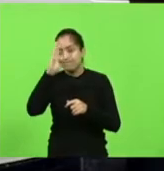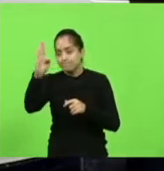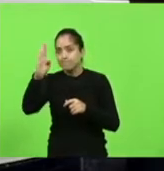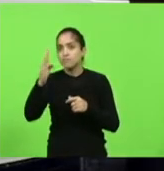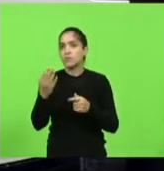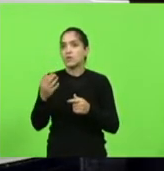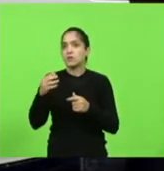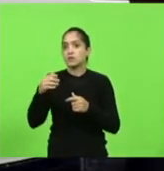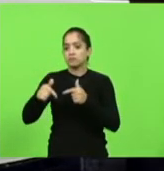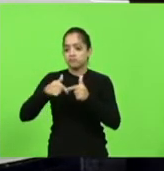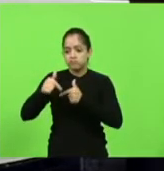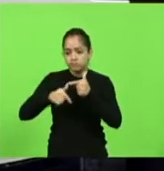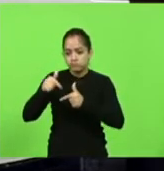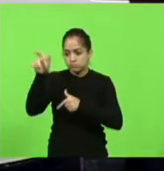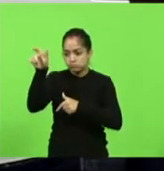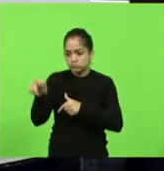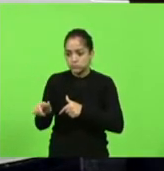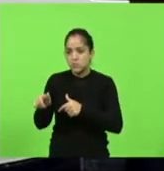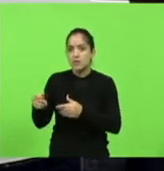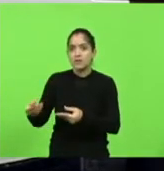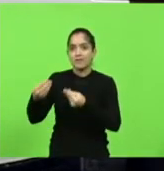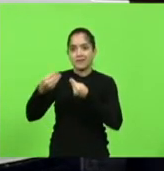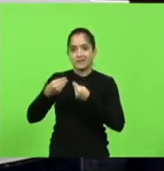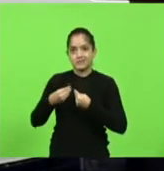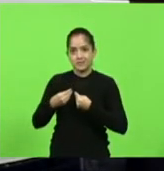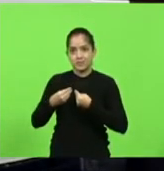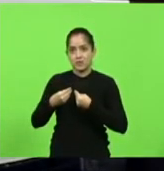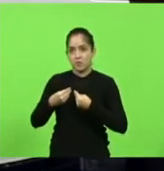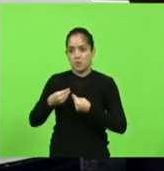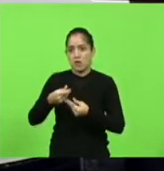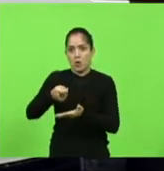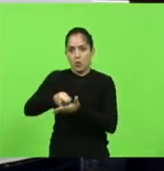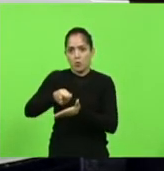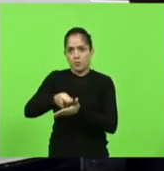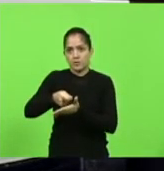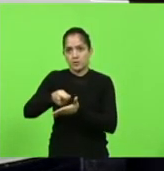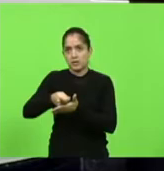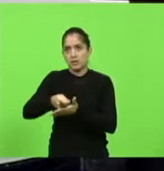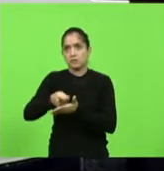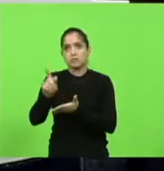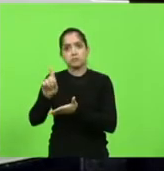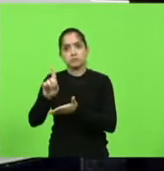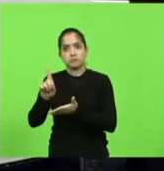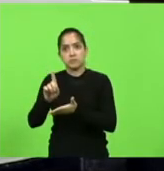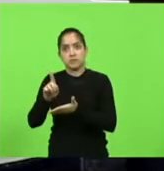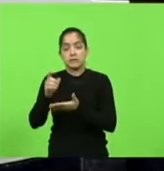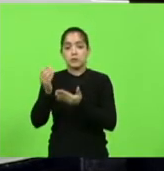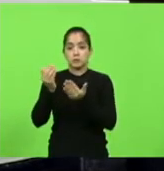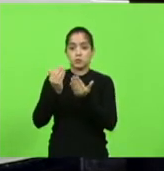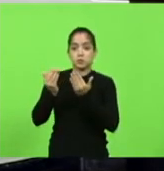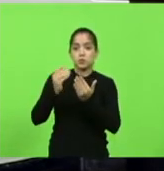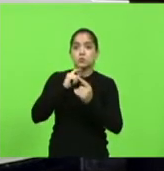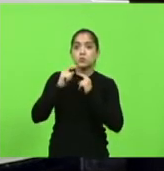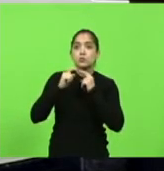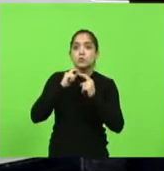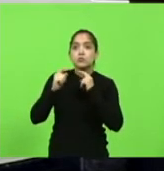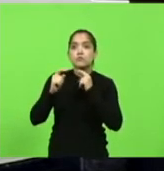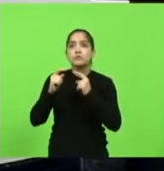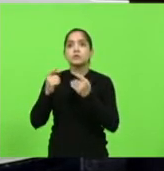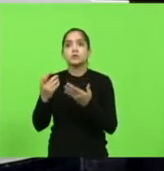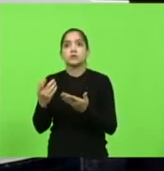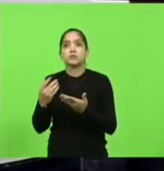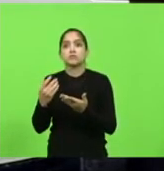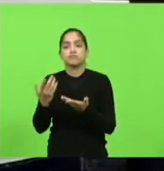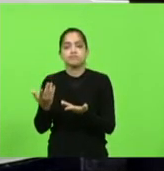vai receber o produto adquirido. Ele não é obrigado a receber. Se ele tiver dúvida, ele não recebe a